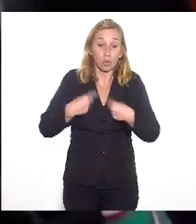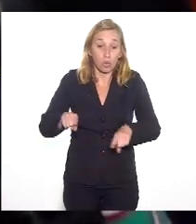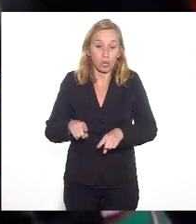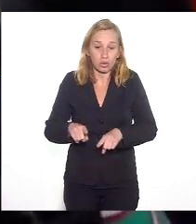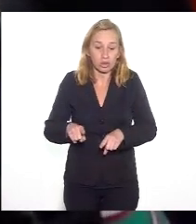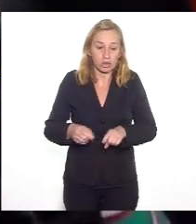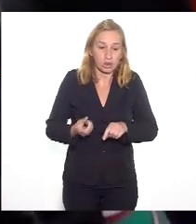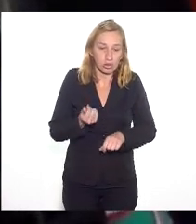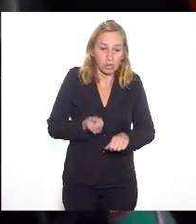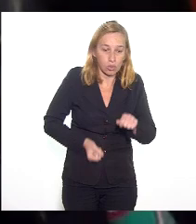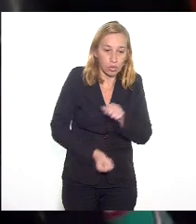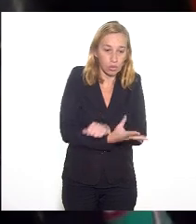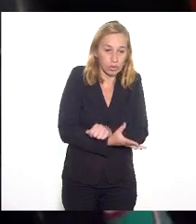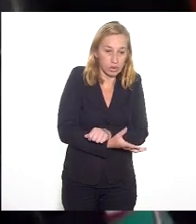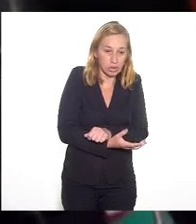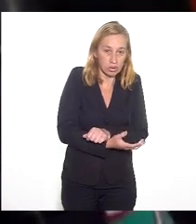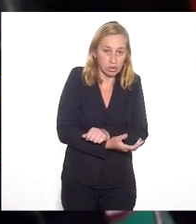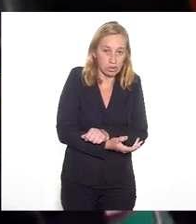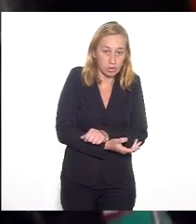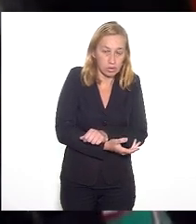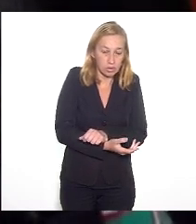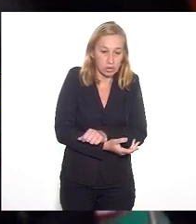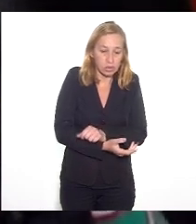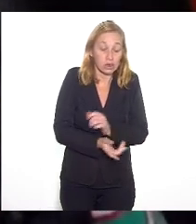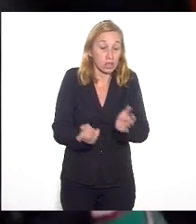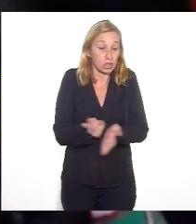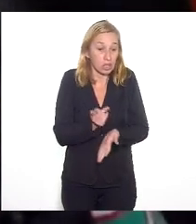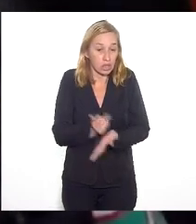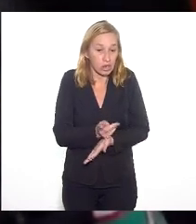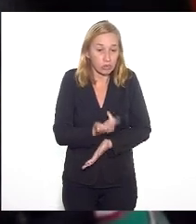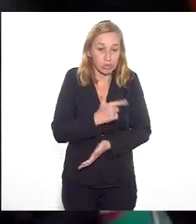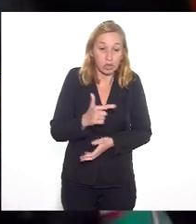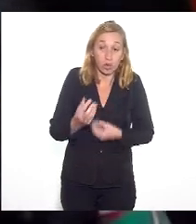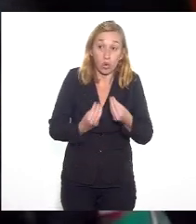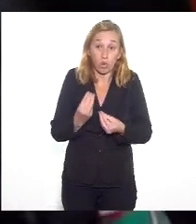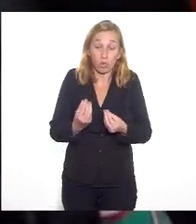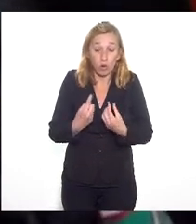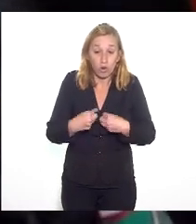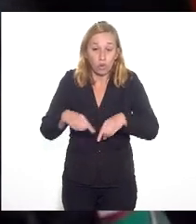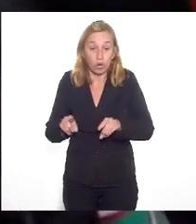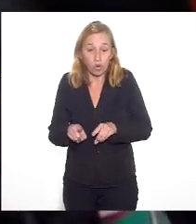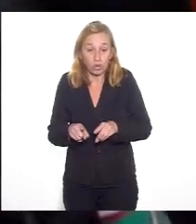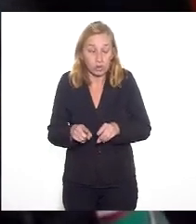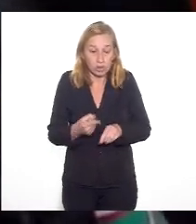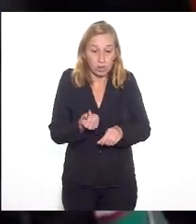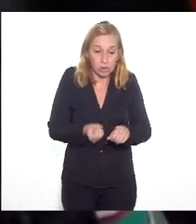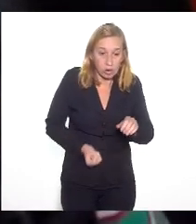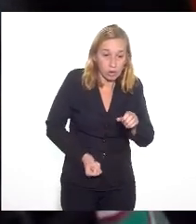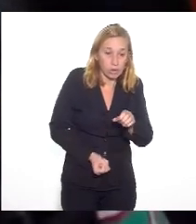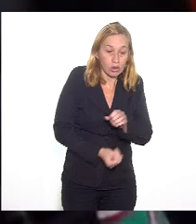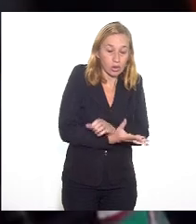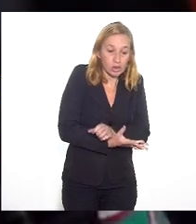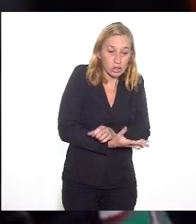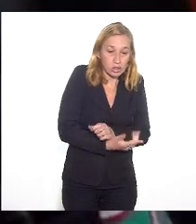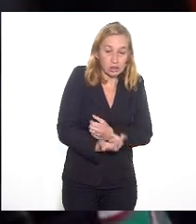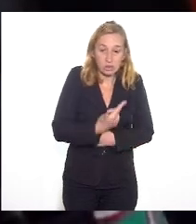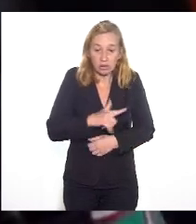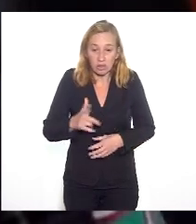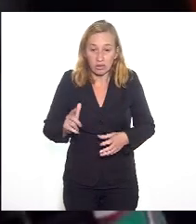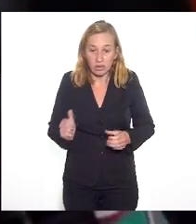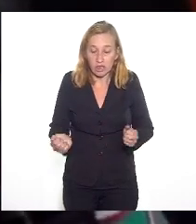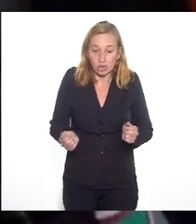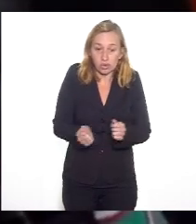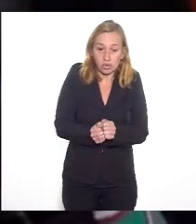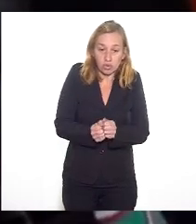e a impunidade. E não há como se falar em combater a corrupção sem a participação da sociedade atenta e